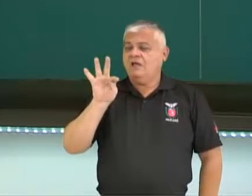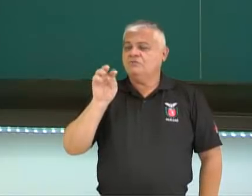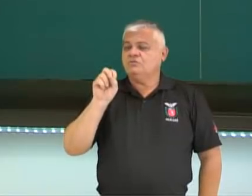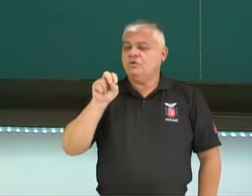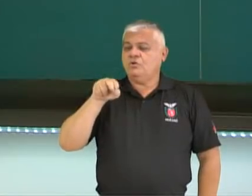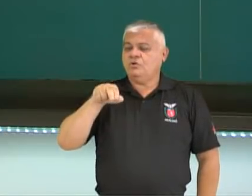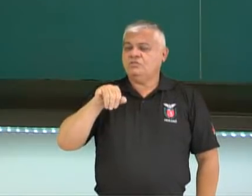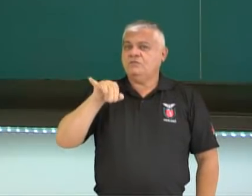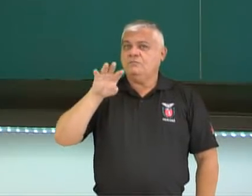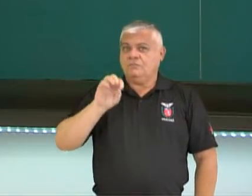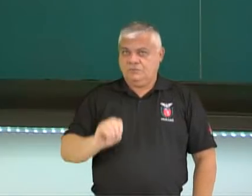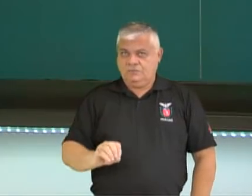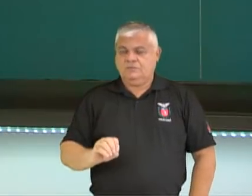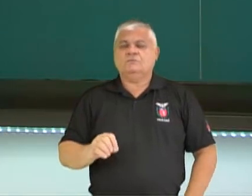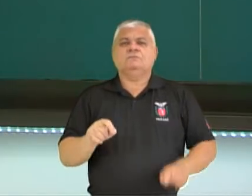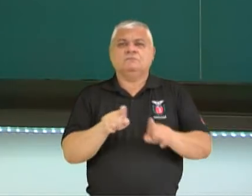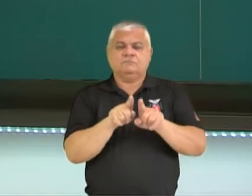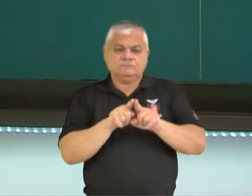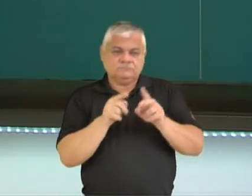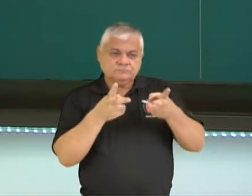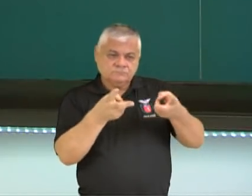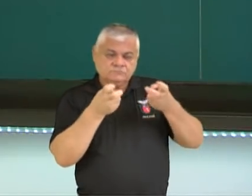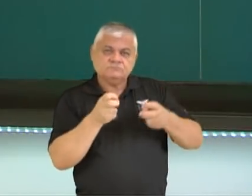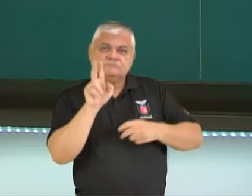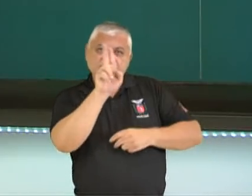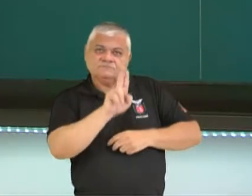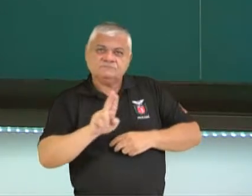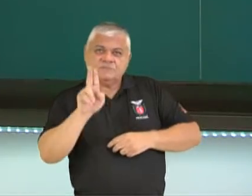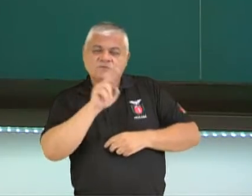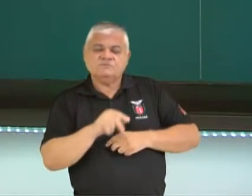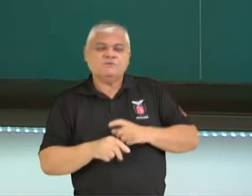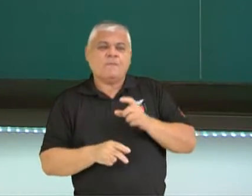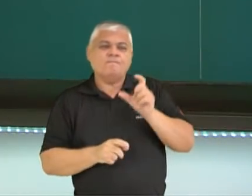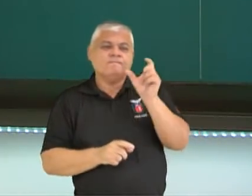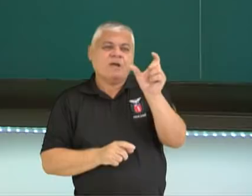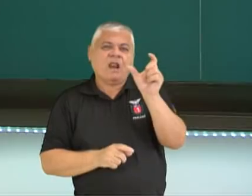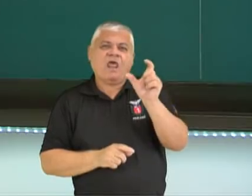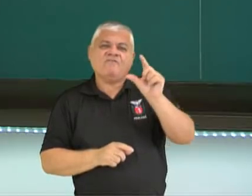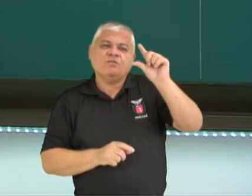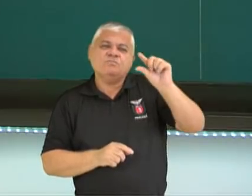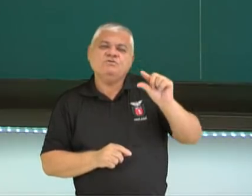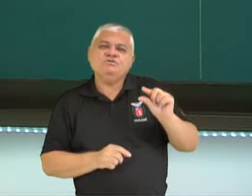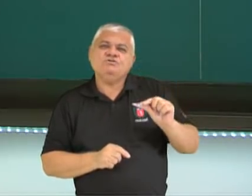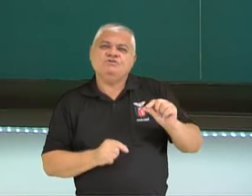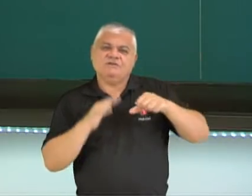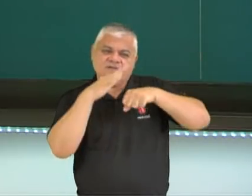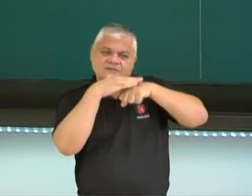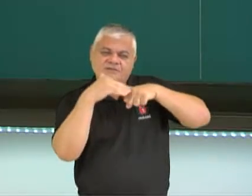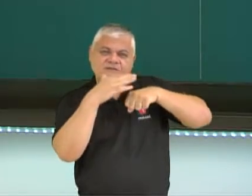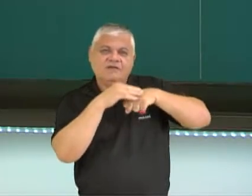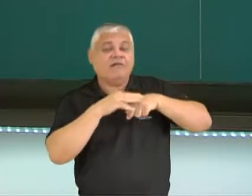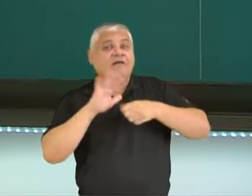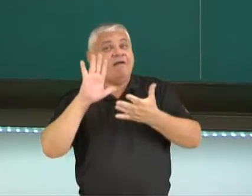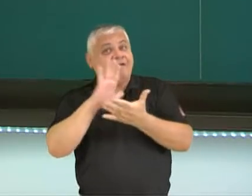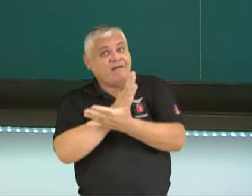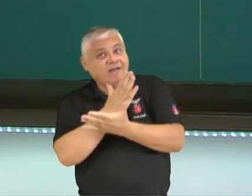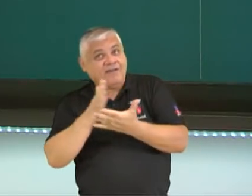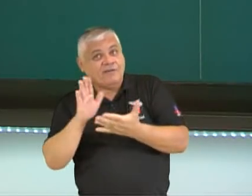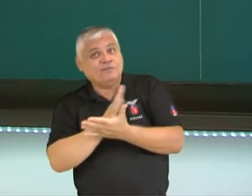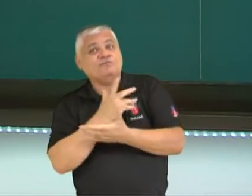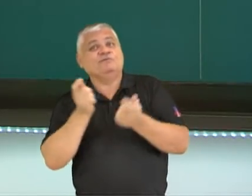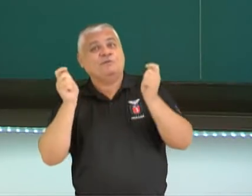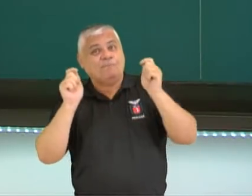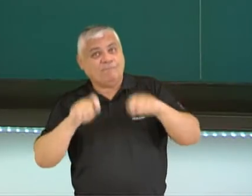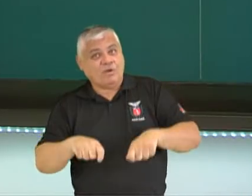antônimos. Percebemos também que o uso do diminutivo em alguns casos serve para externar